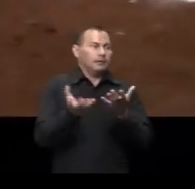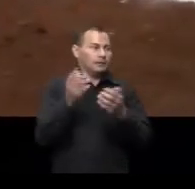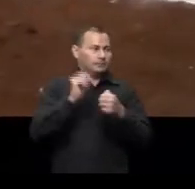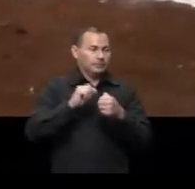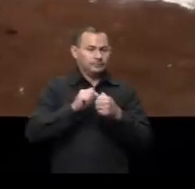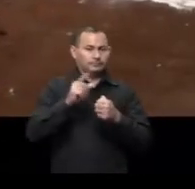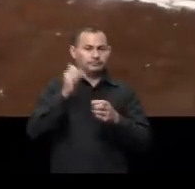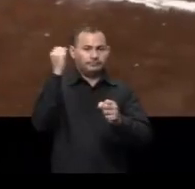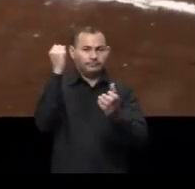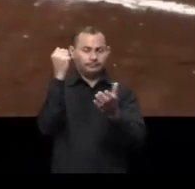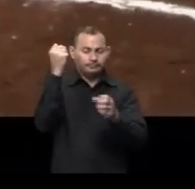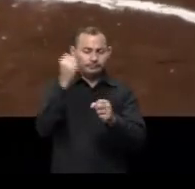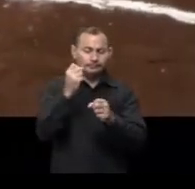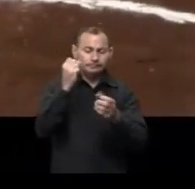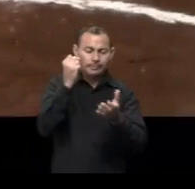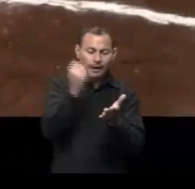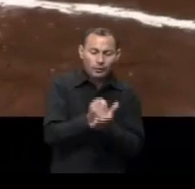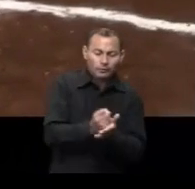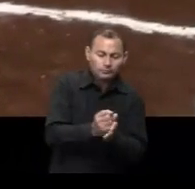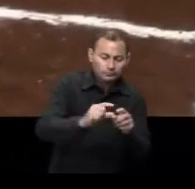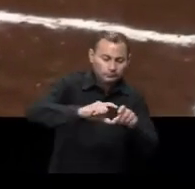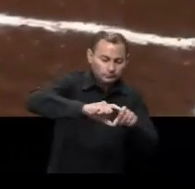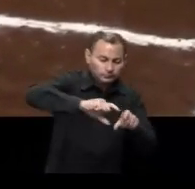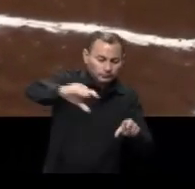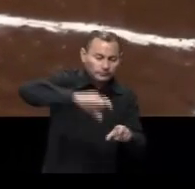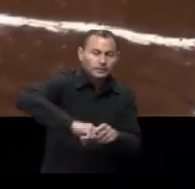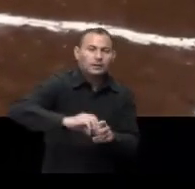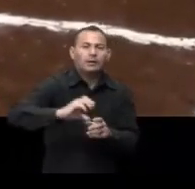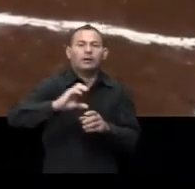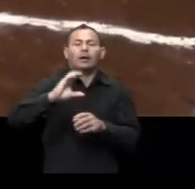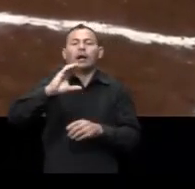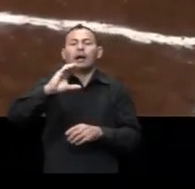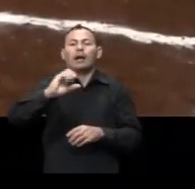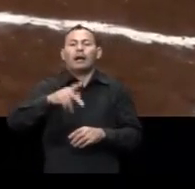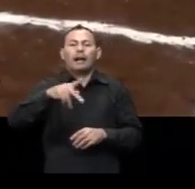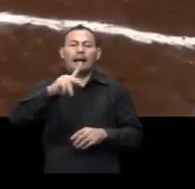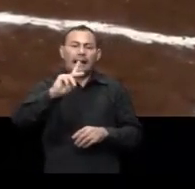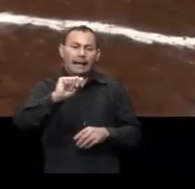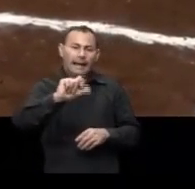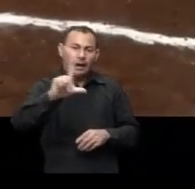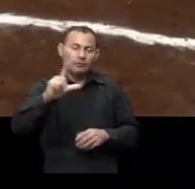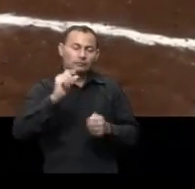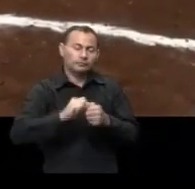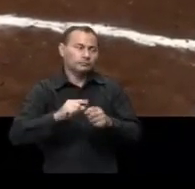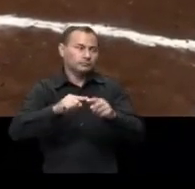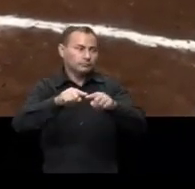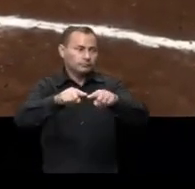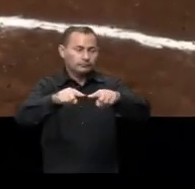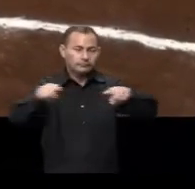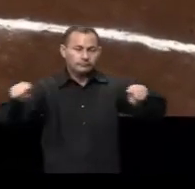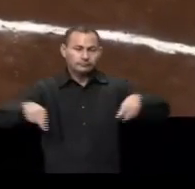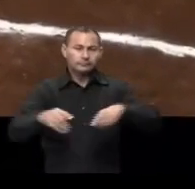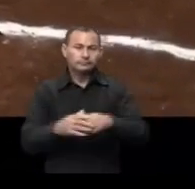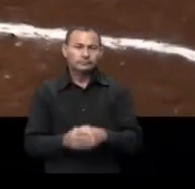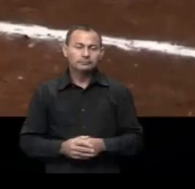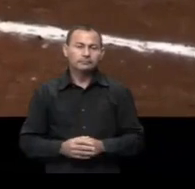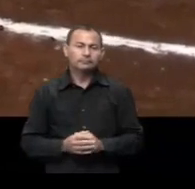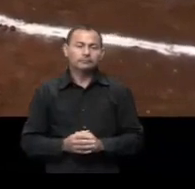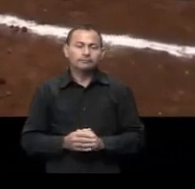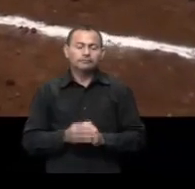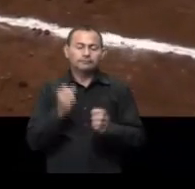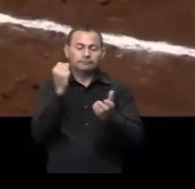você faça. Ele marcou todo o terreno dele com a cal. Então ele fez a locação da obra, tá?